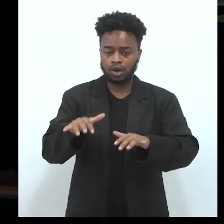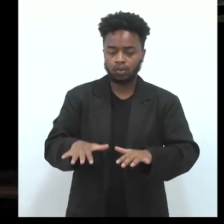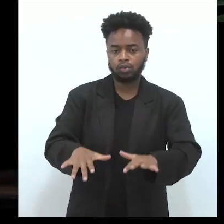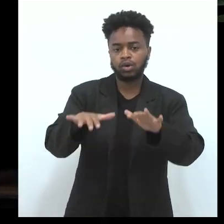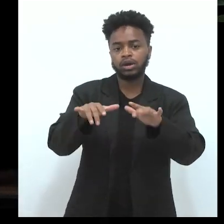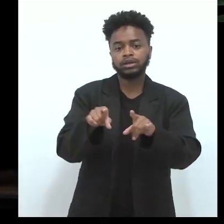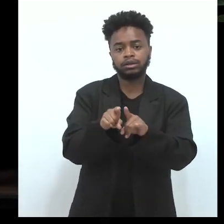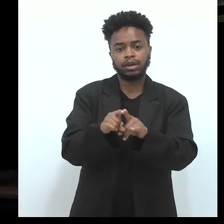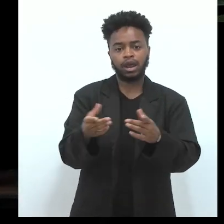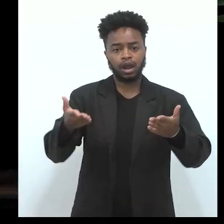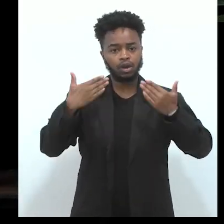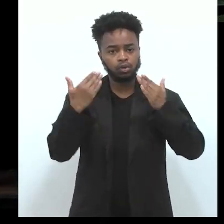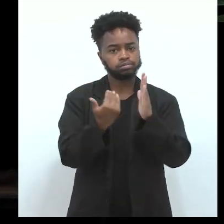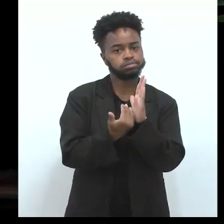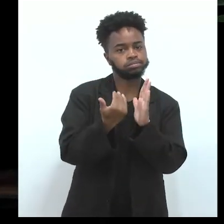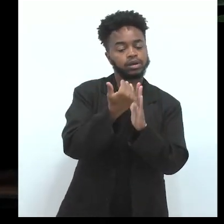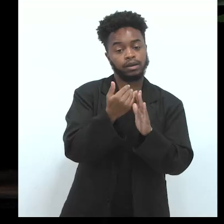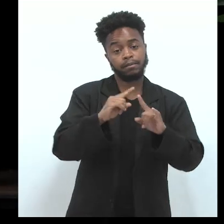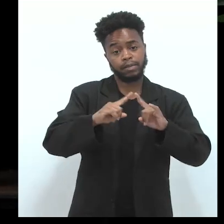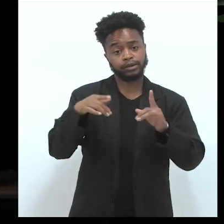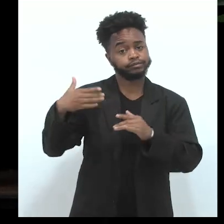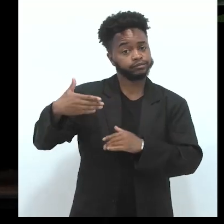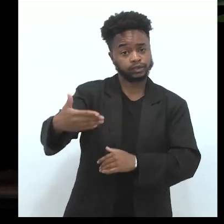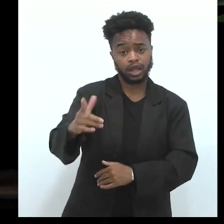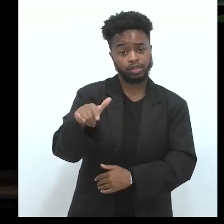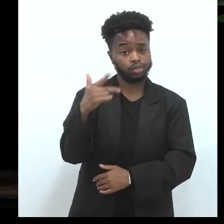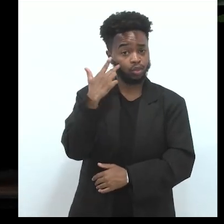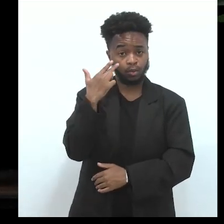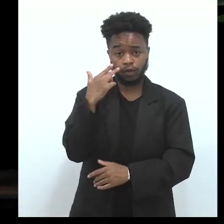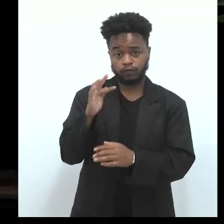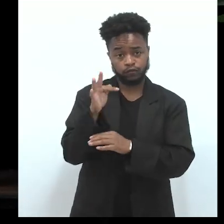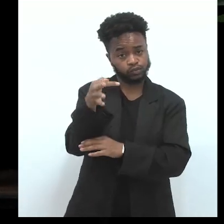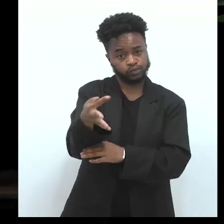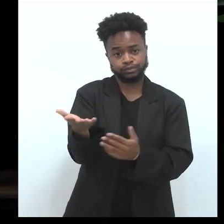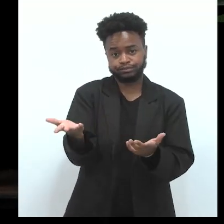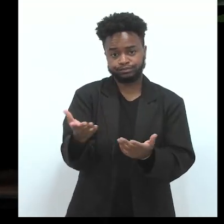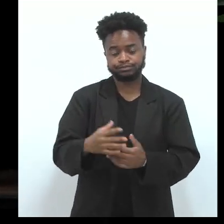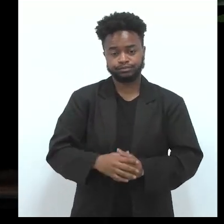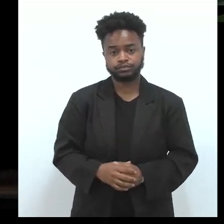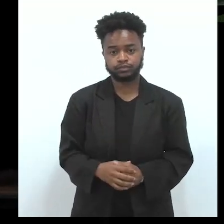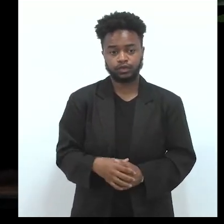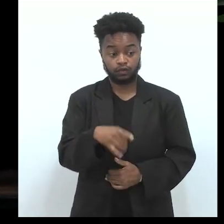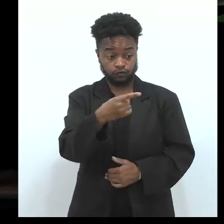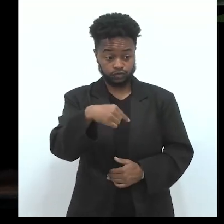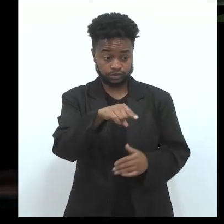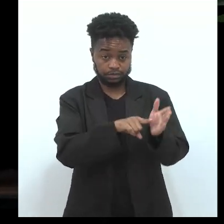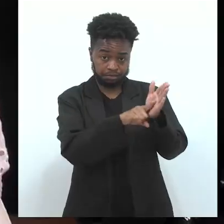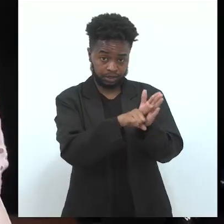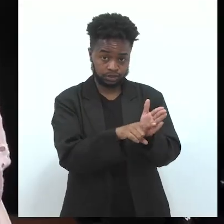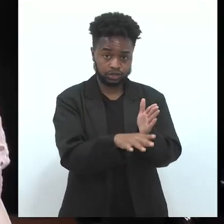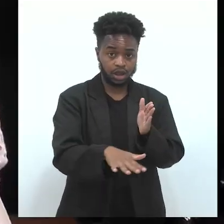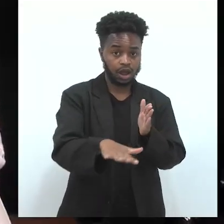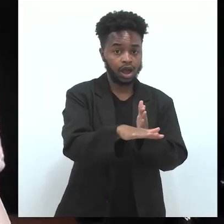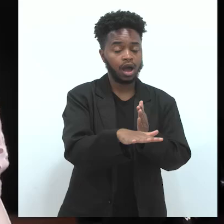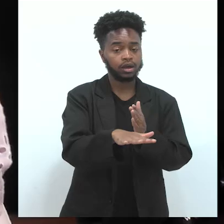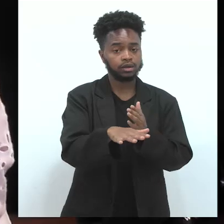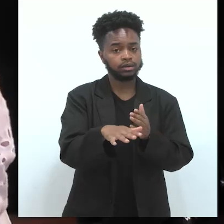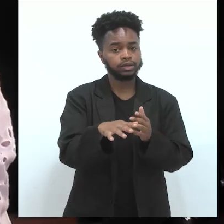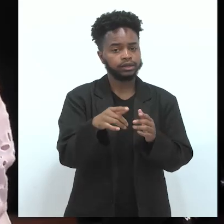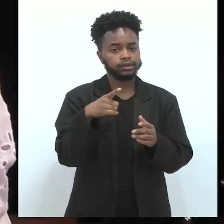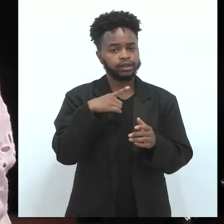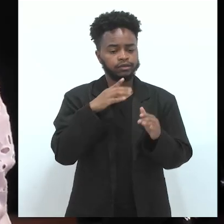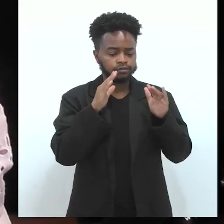de calor. E isso, daqui para frente, vai ser a normalidade que a gente pode esperar. Vocês, como pesquisadores, estão imersos